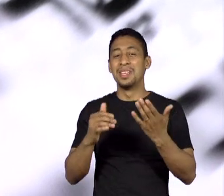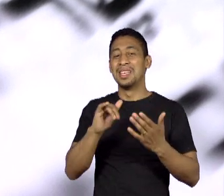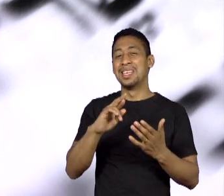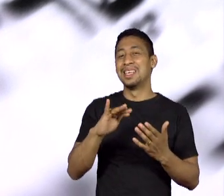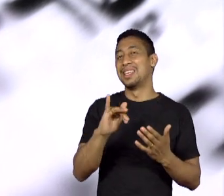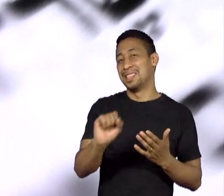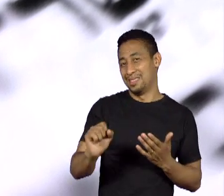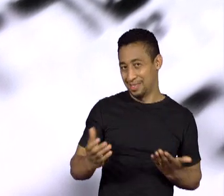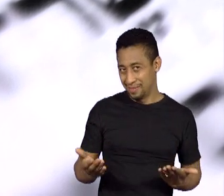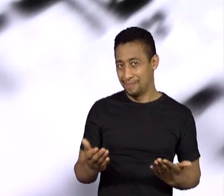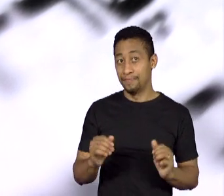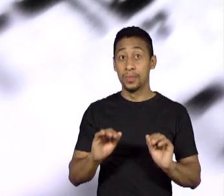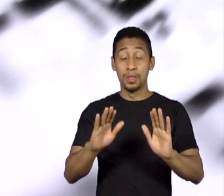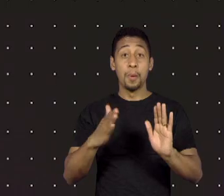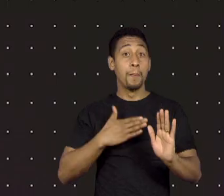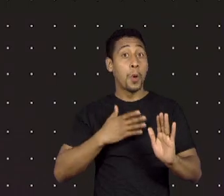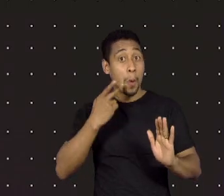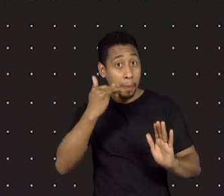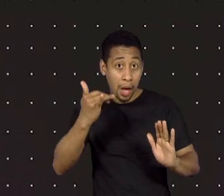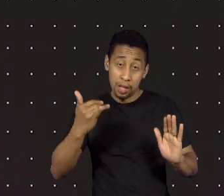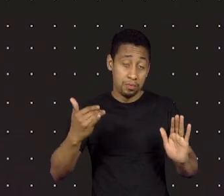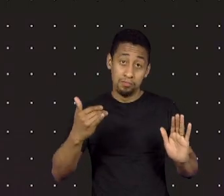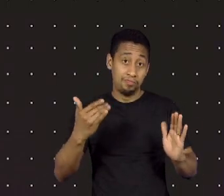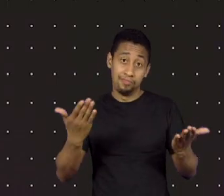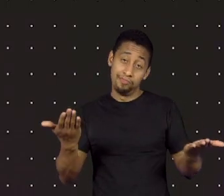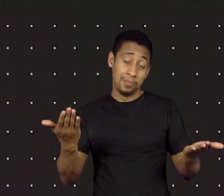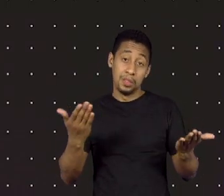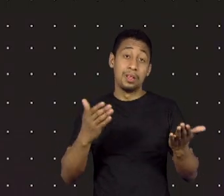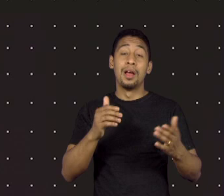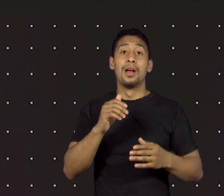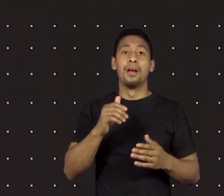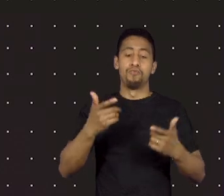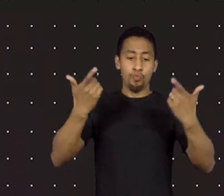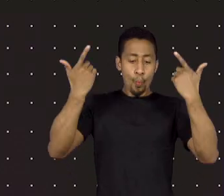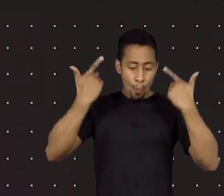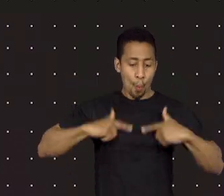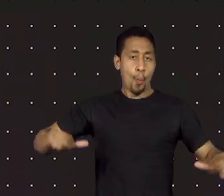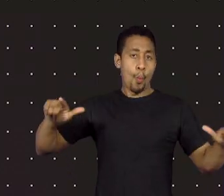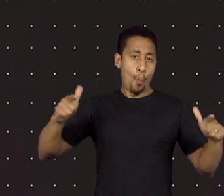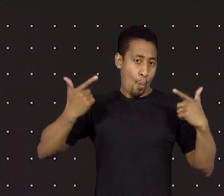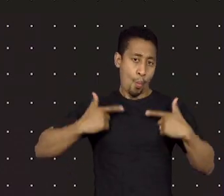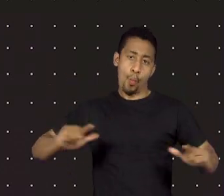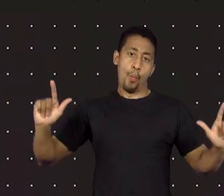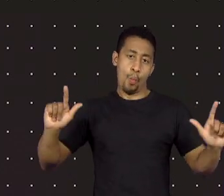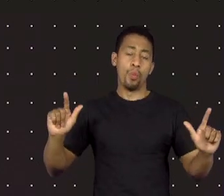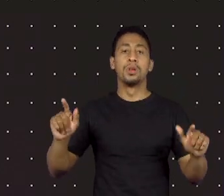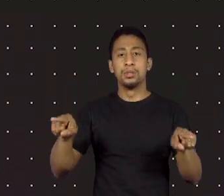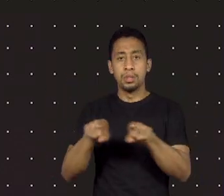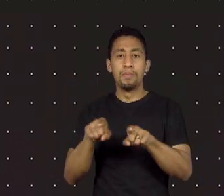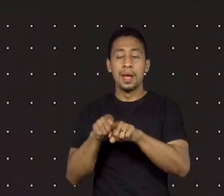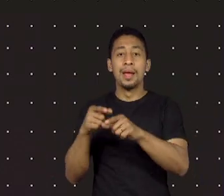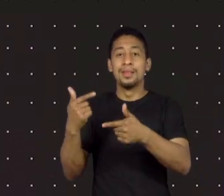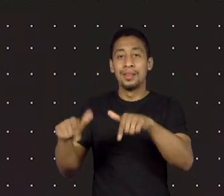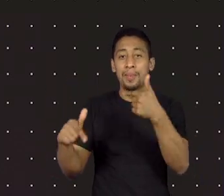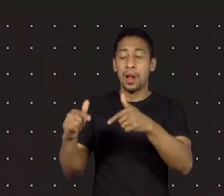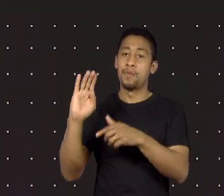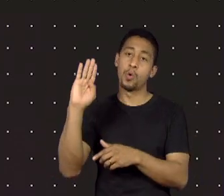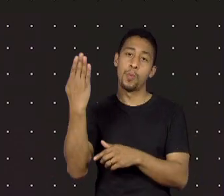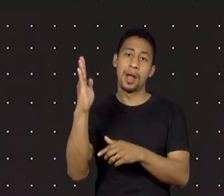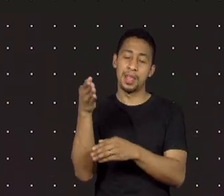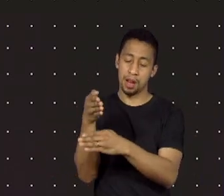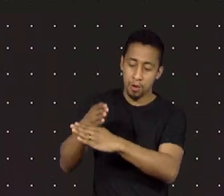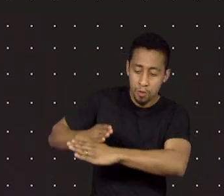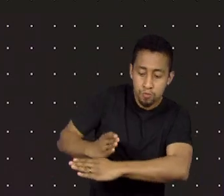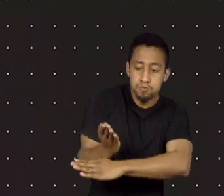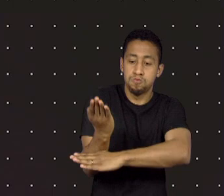ele falou, meu pai era ateu, meu pai dizia o seguinte, meu pai era artesão, né? Meu pai dizia, Deus são as